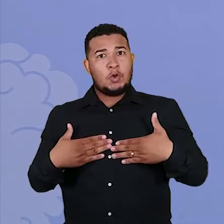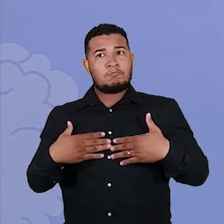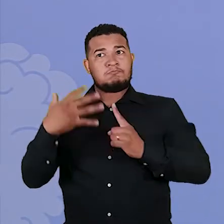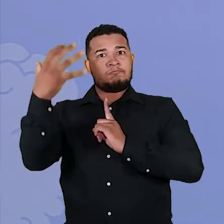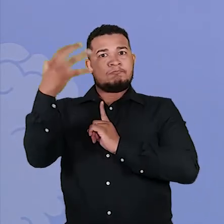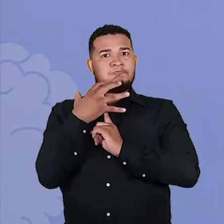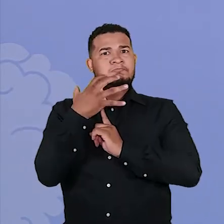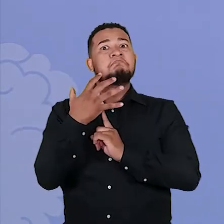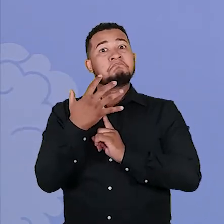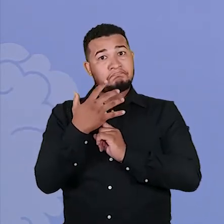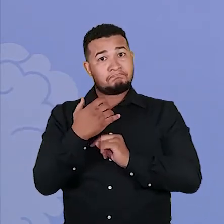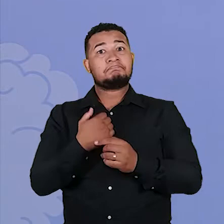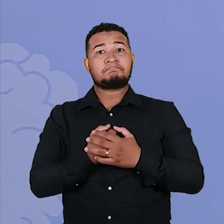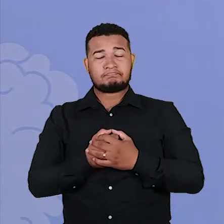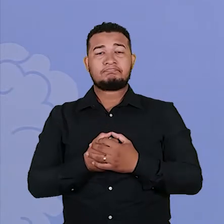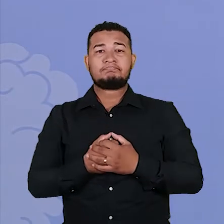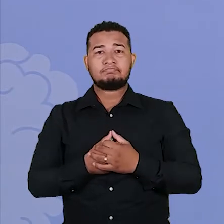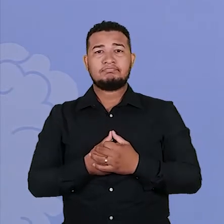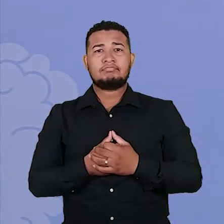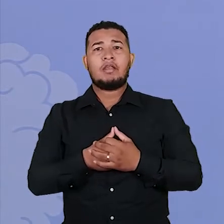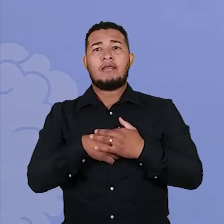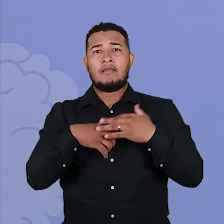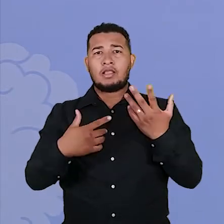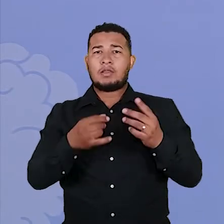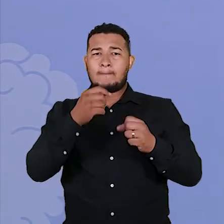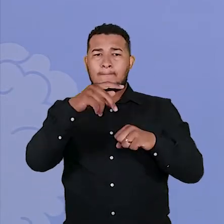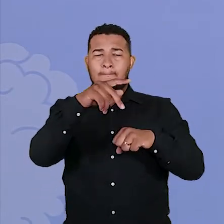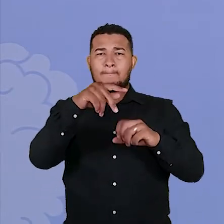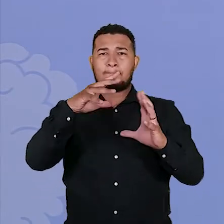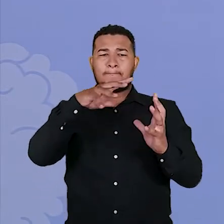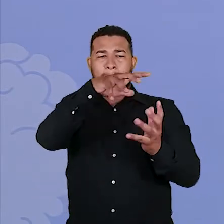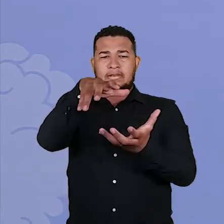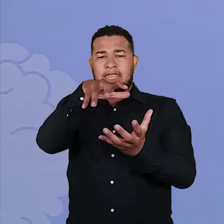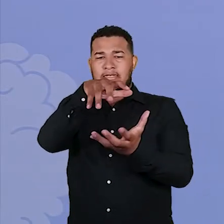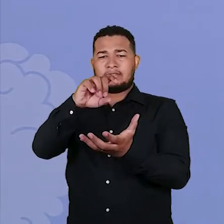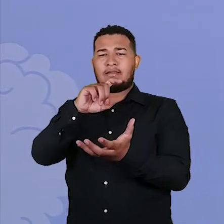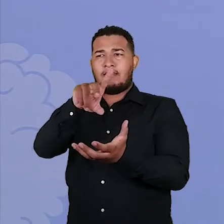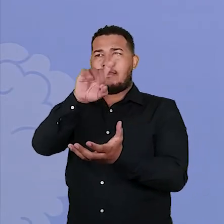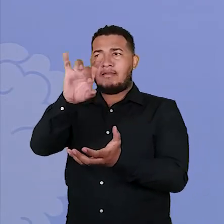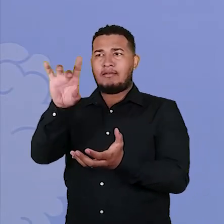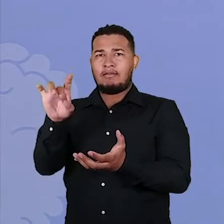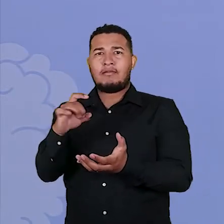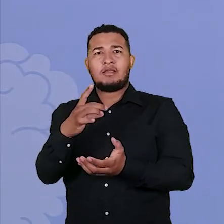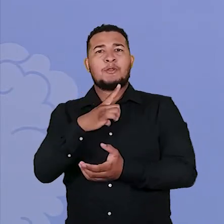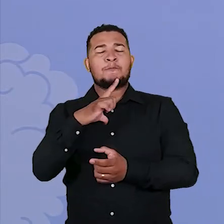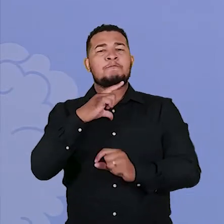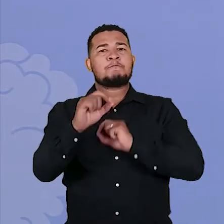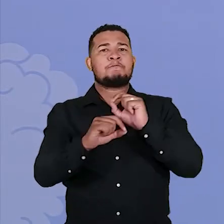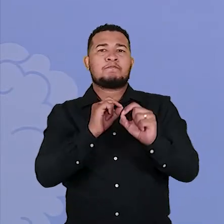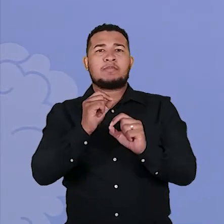Né? Então, cada planeta, ele tem uma